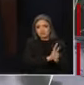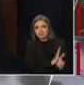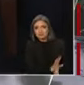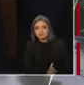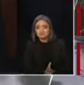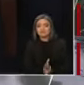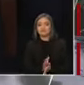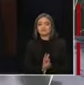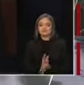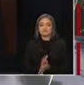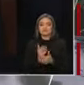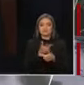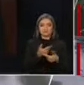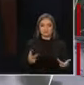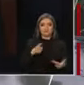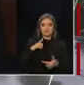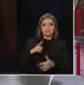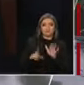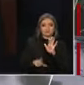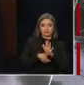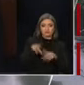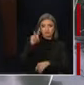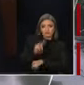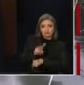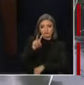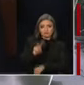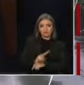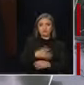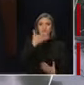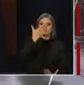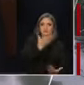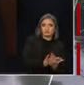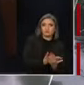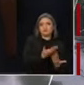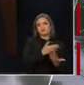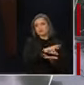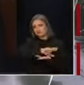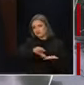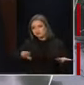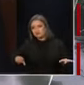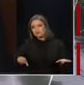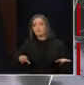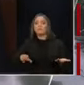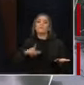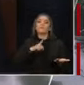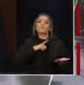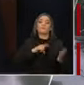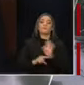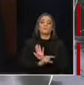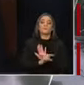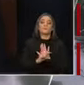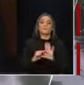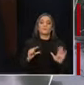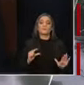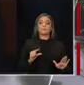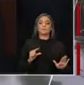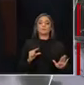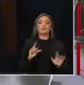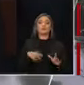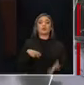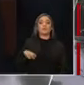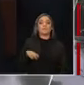bem especialmente protegido pela lei, arquivo, registro, etc., parágrafo pena, reclusão de